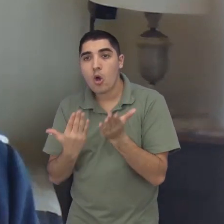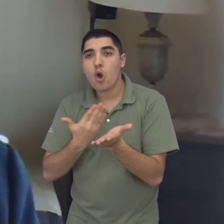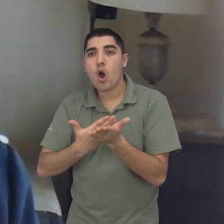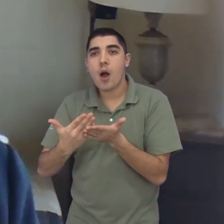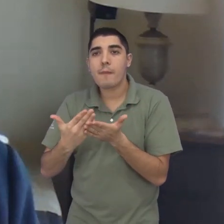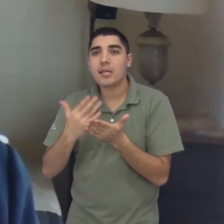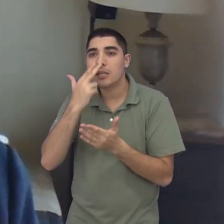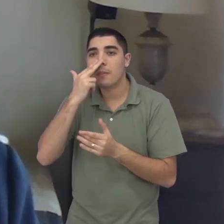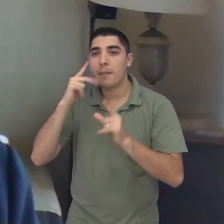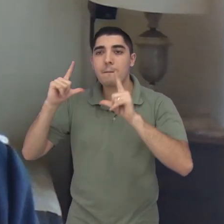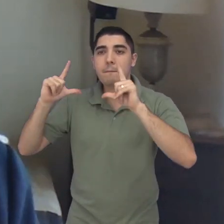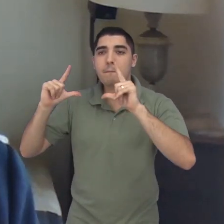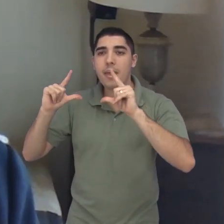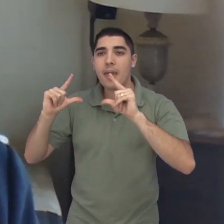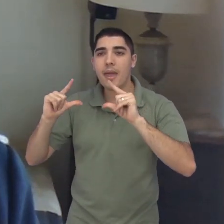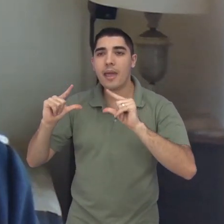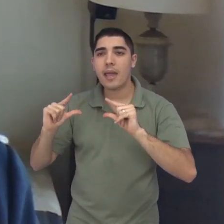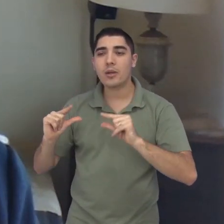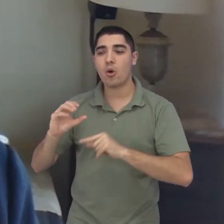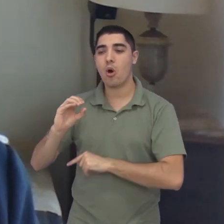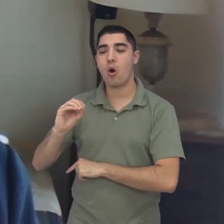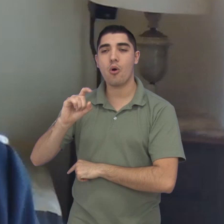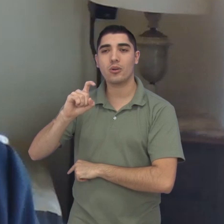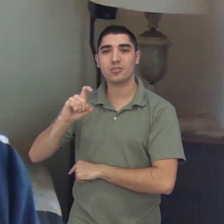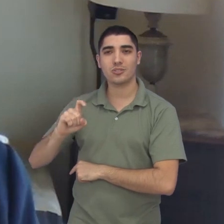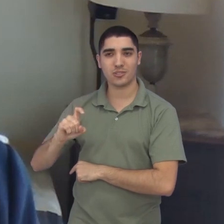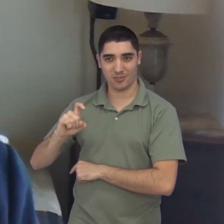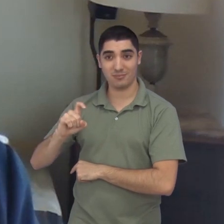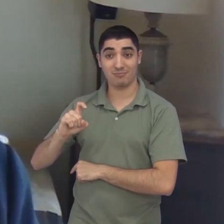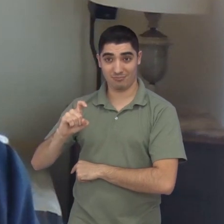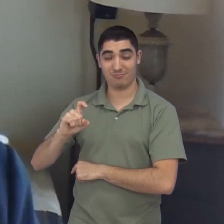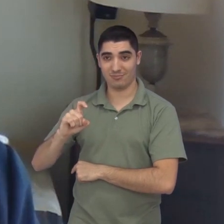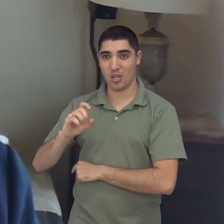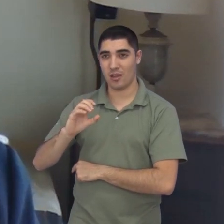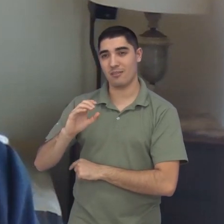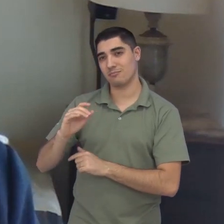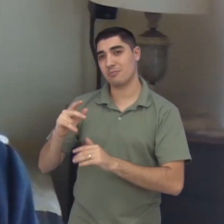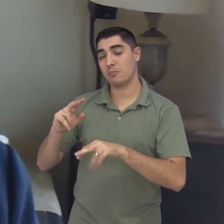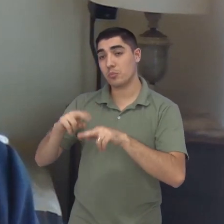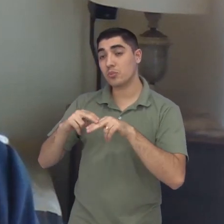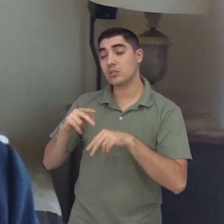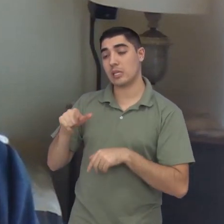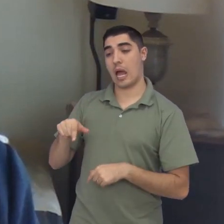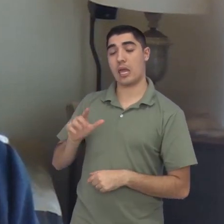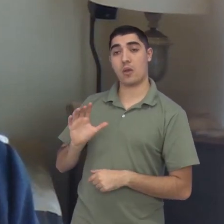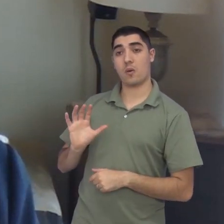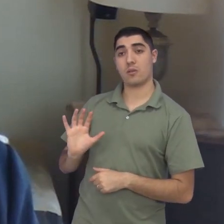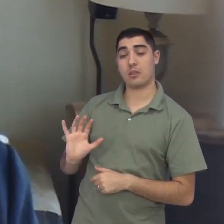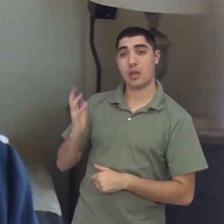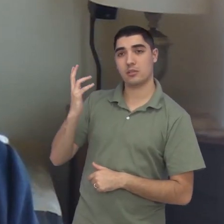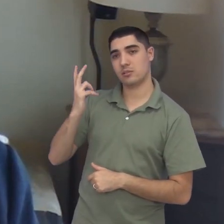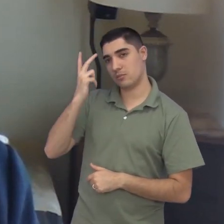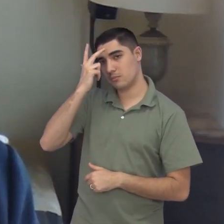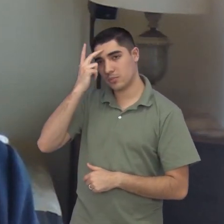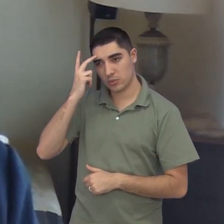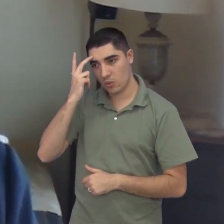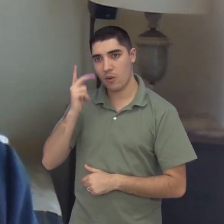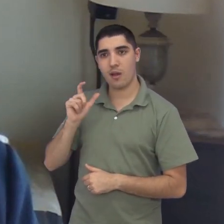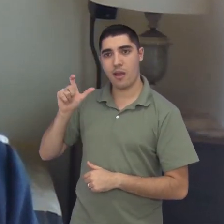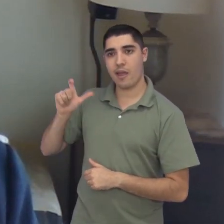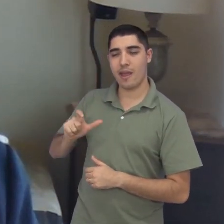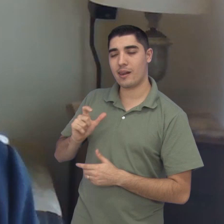caindo. Isso vai influenciar negativamente inúmeras funções do nosso organismo, né? Então, a pessoa